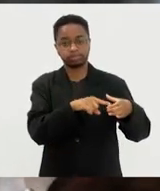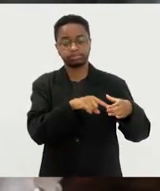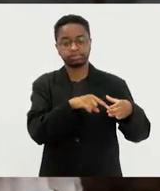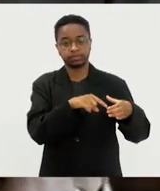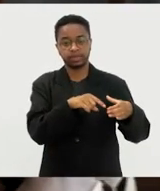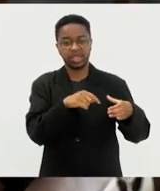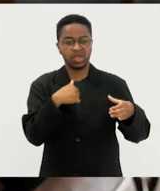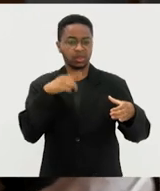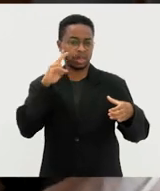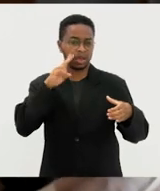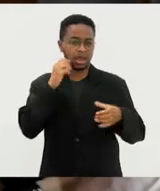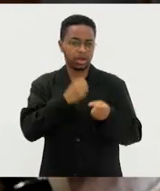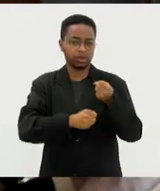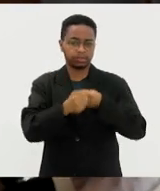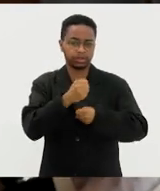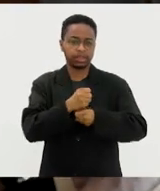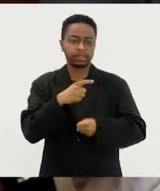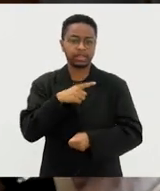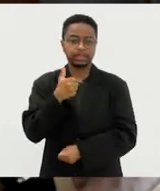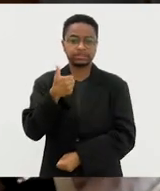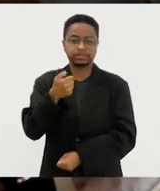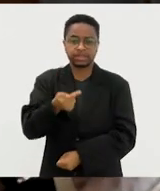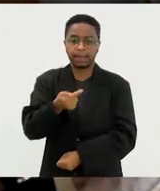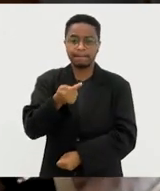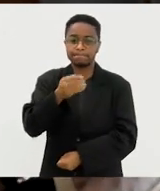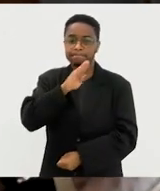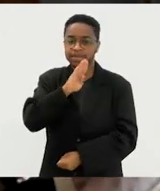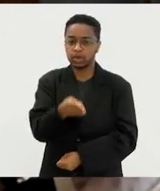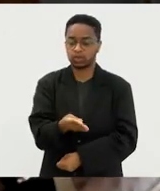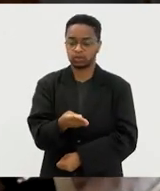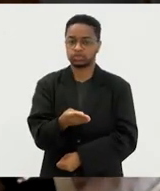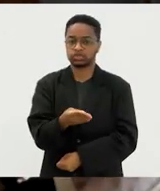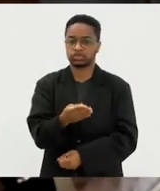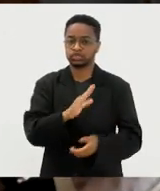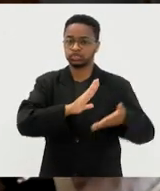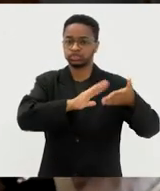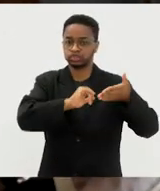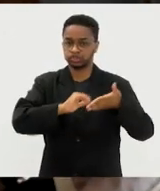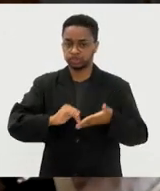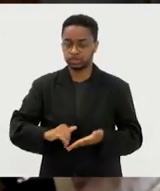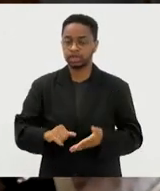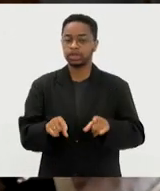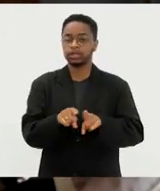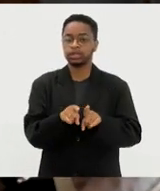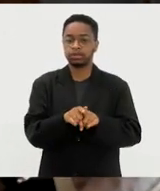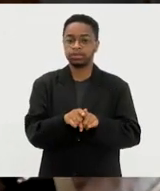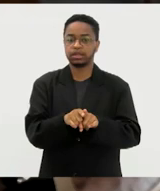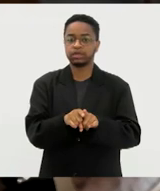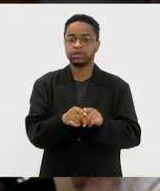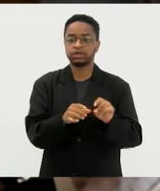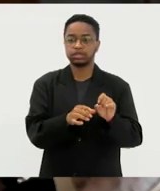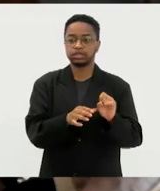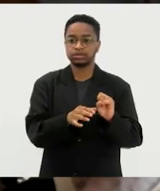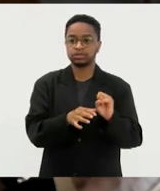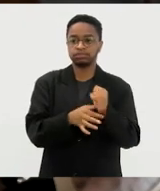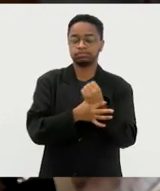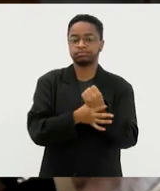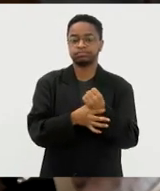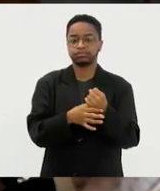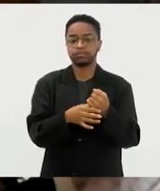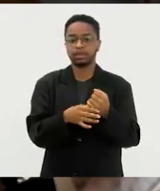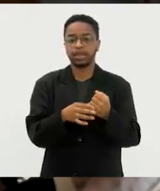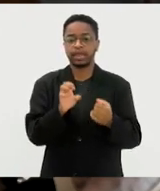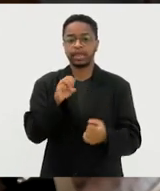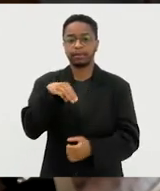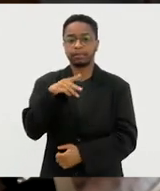ano passado, o primeiro foi de 17 bilhões. Segura os empenhos todos. Rafael já vai dar um spoiler para a gente aí